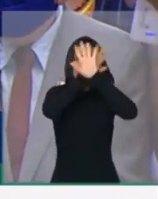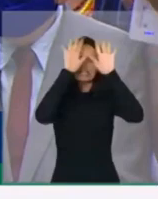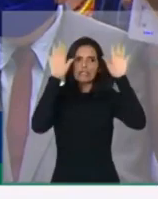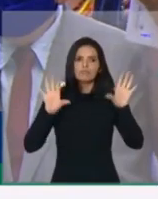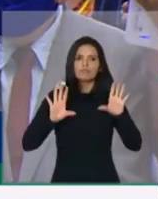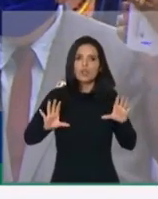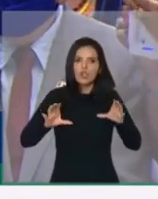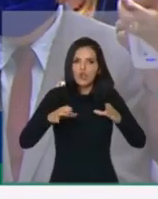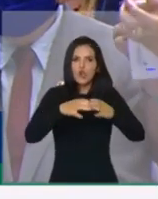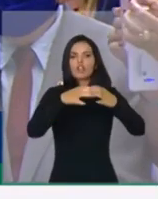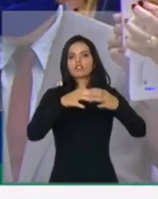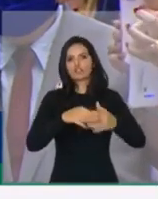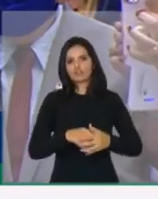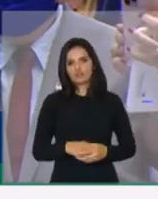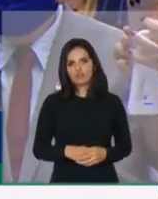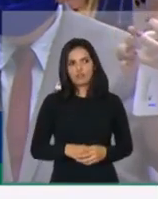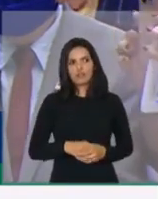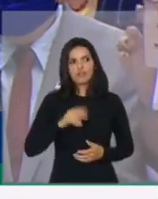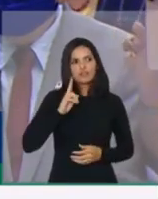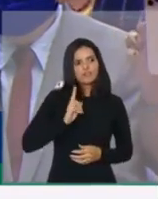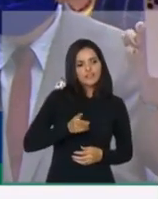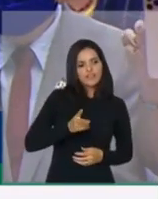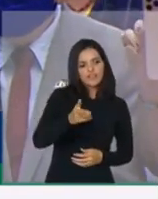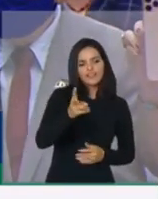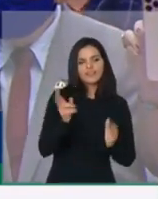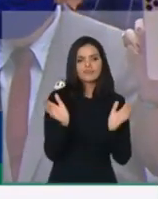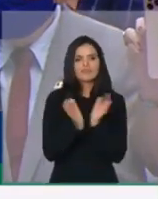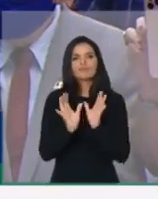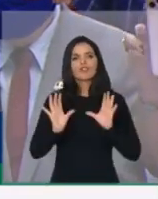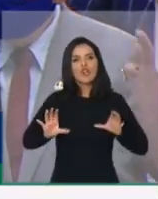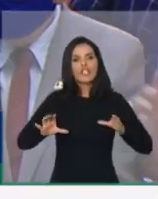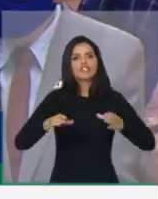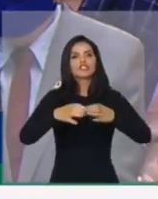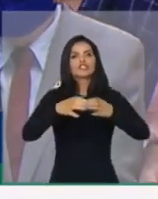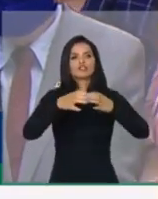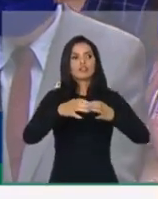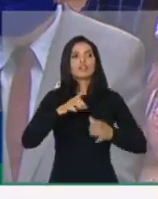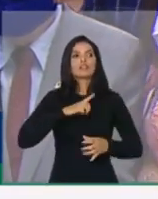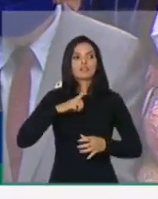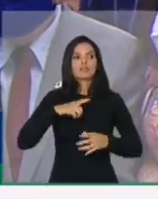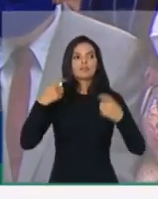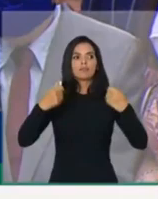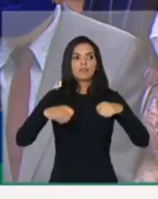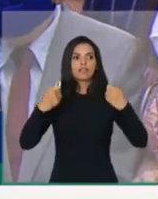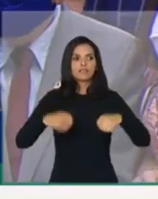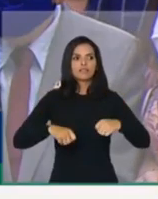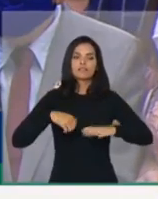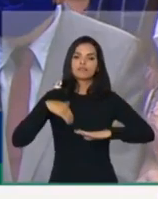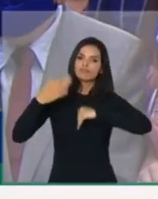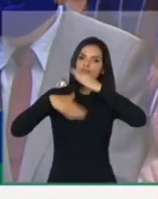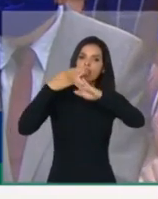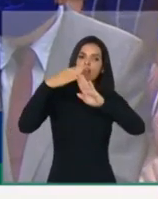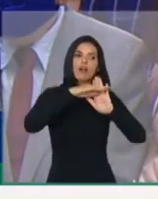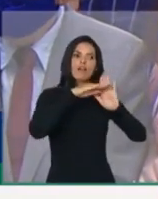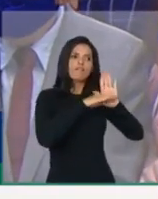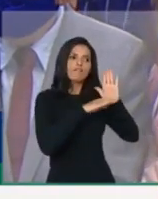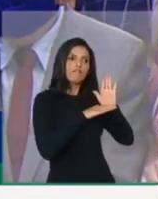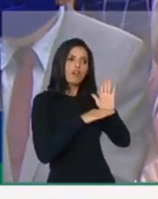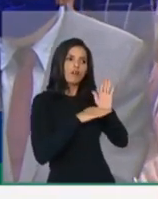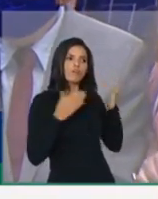e coletiva, sempre de forma coletiva. Temos de avançar nas agendas de reformas do